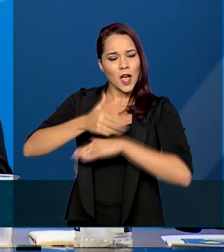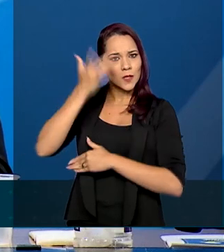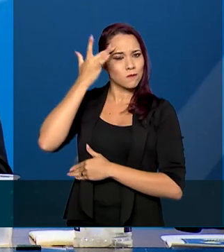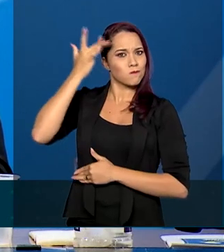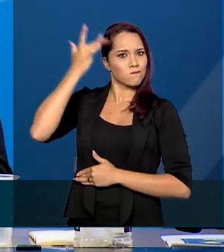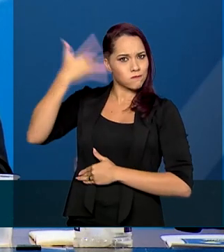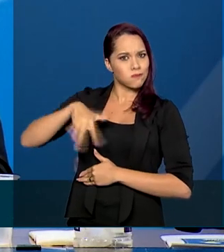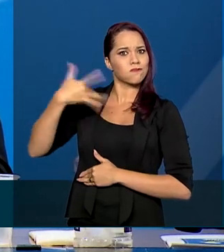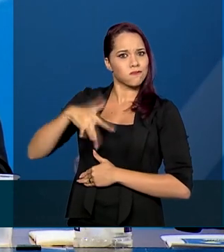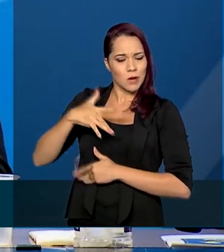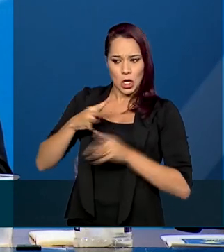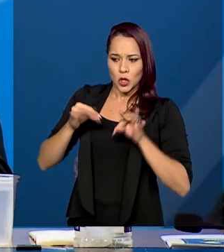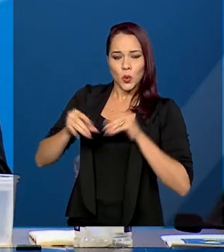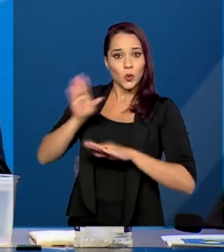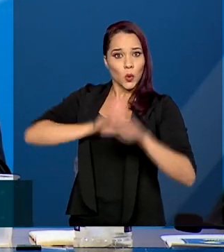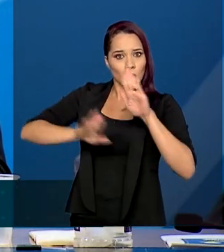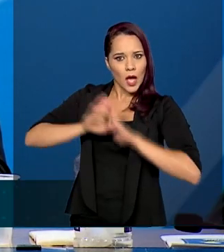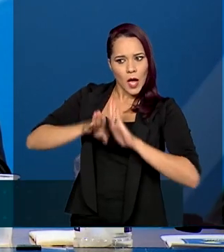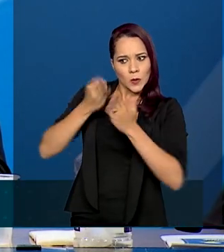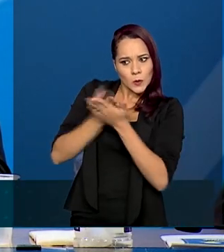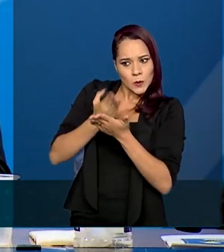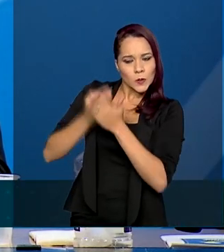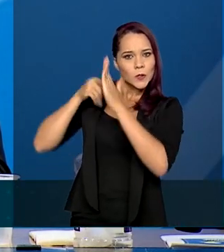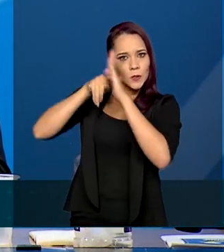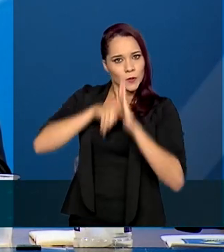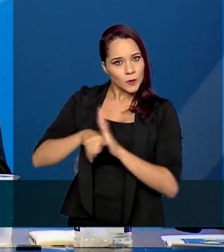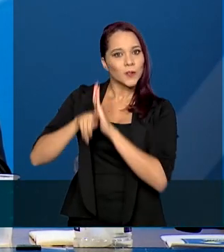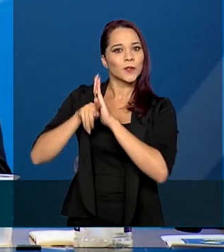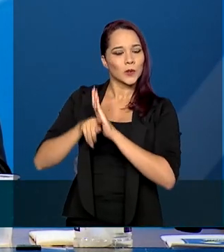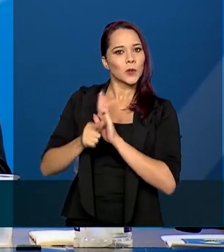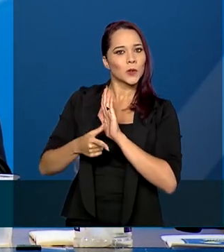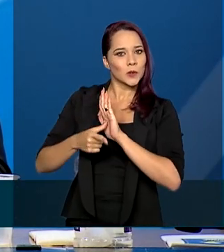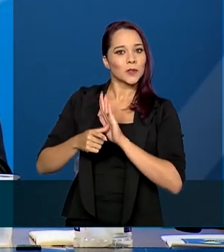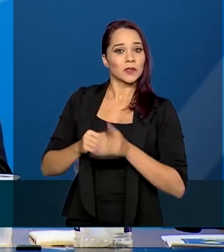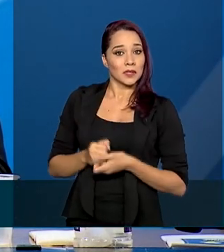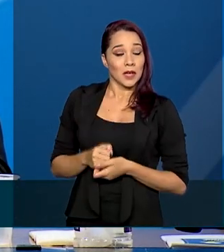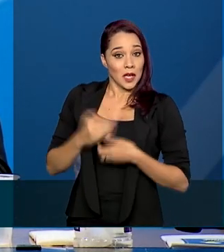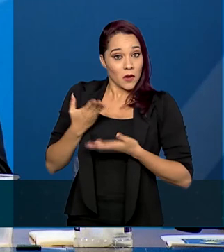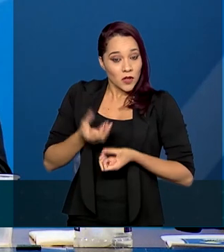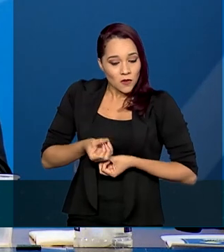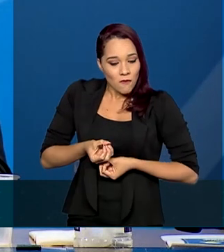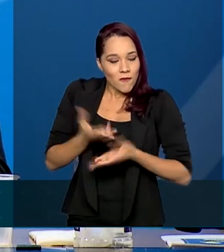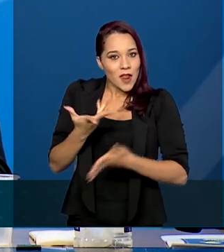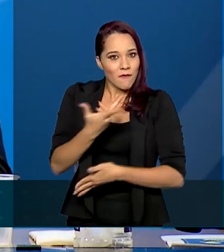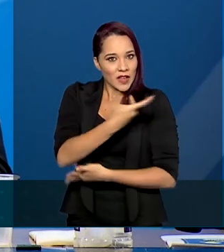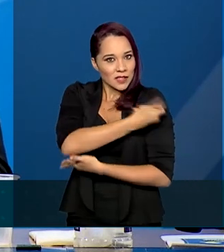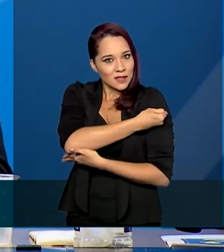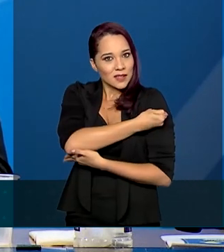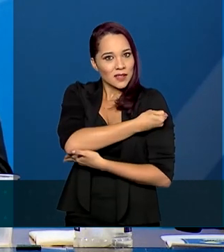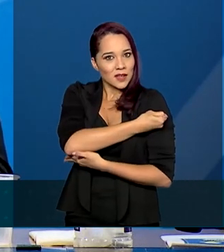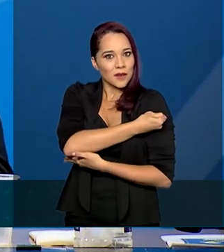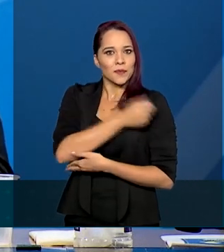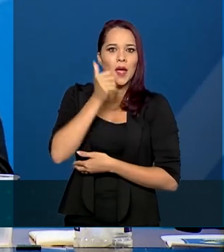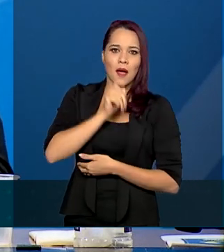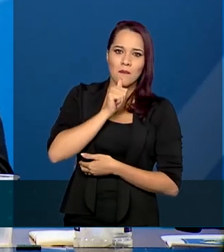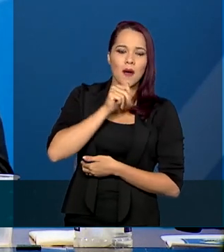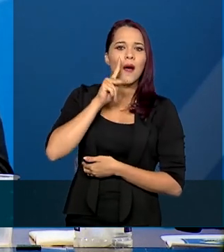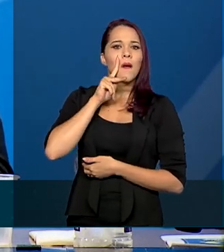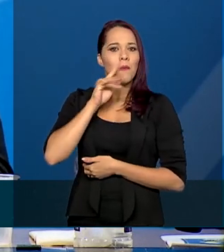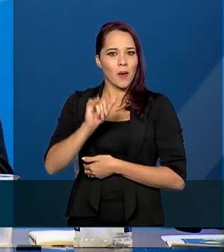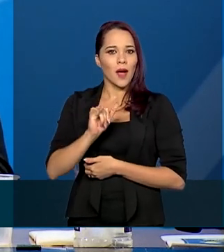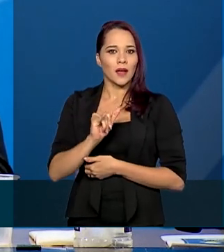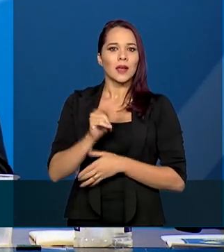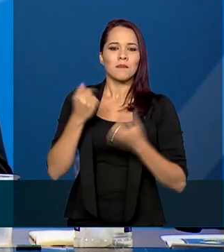tomando todos os cuidados, tomando todas as precauções. E quando nós oferecemos uma vacina, a mãe e o pai